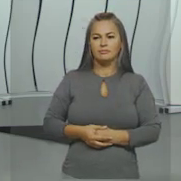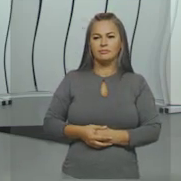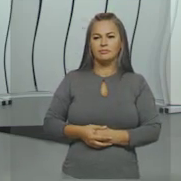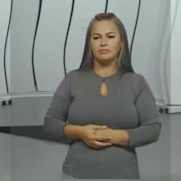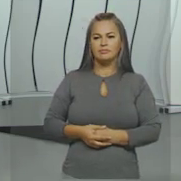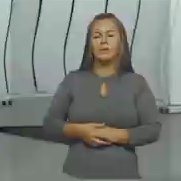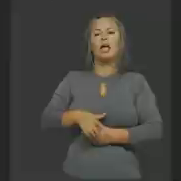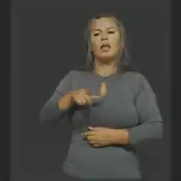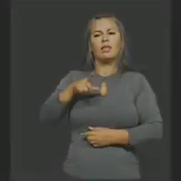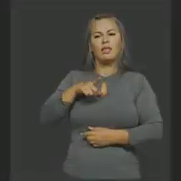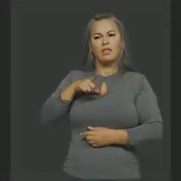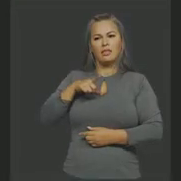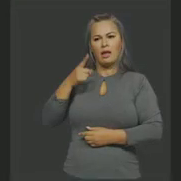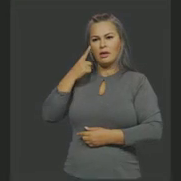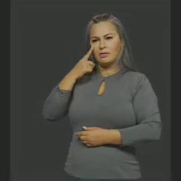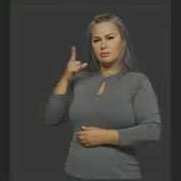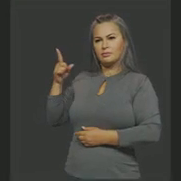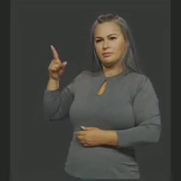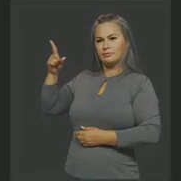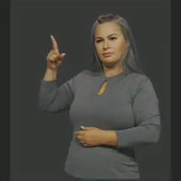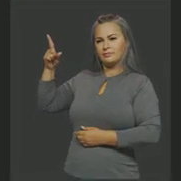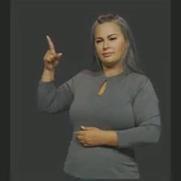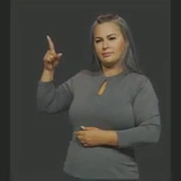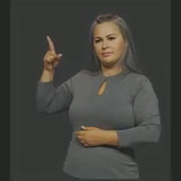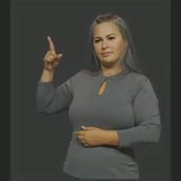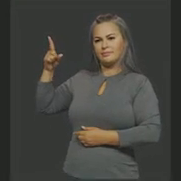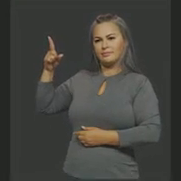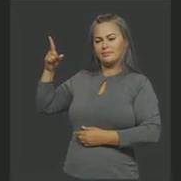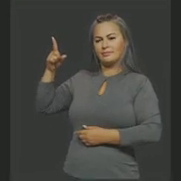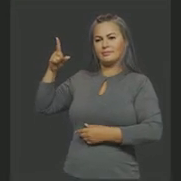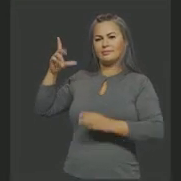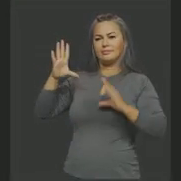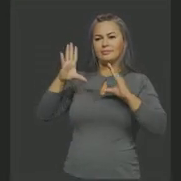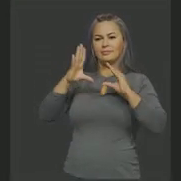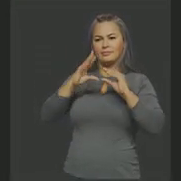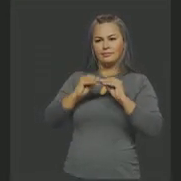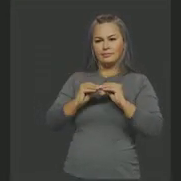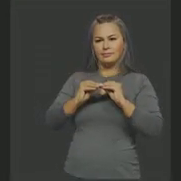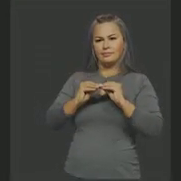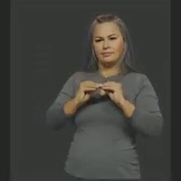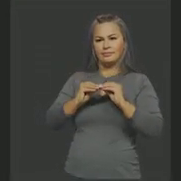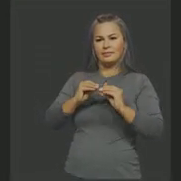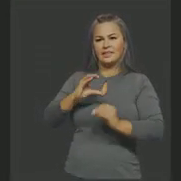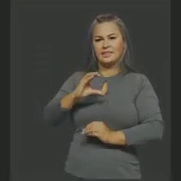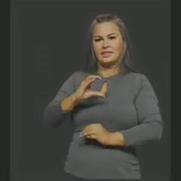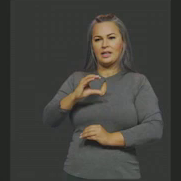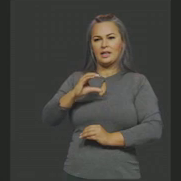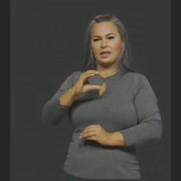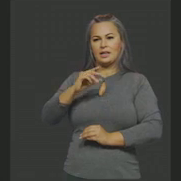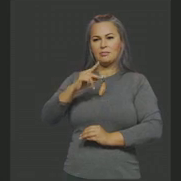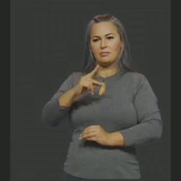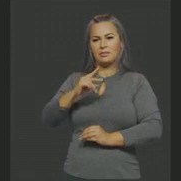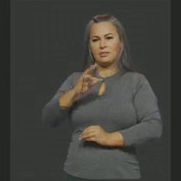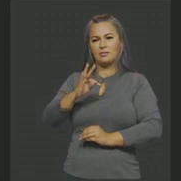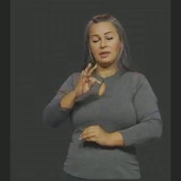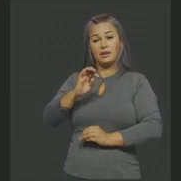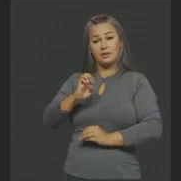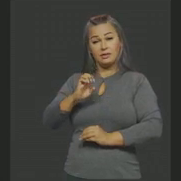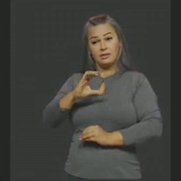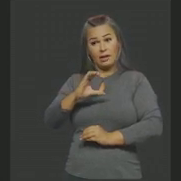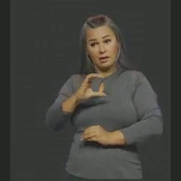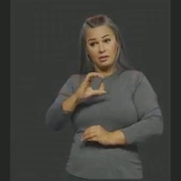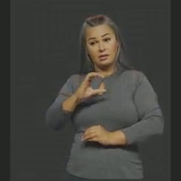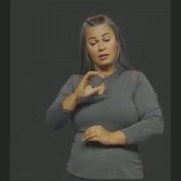meteorologia são o Centro de Previsão de Tempo e Estudos Climáticos, o CPTEC, e o